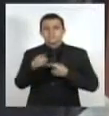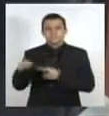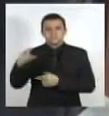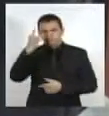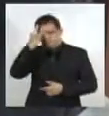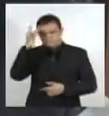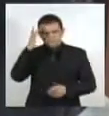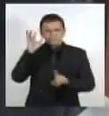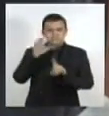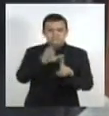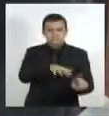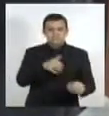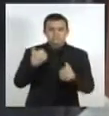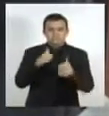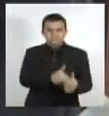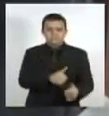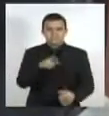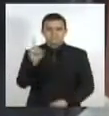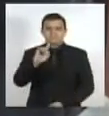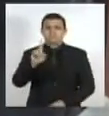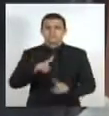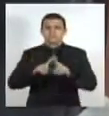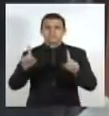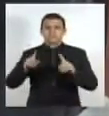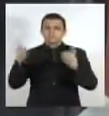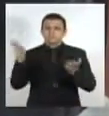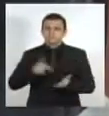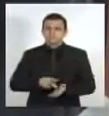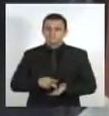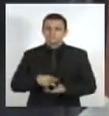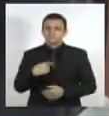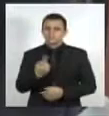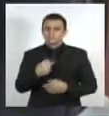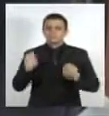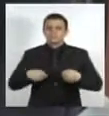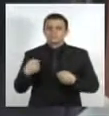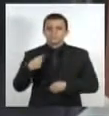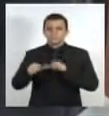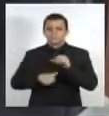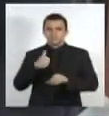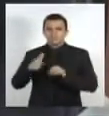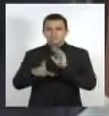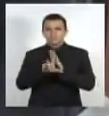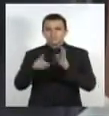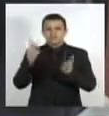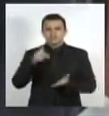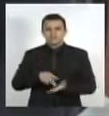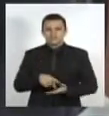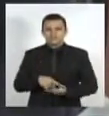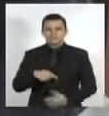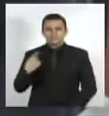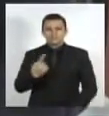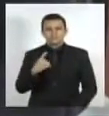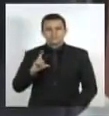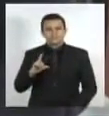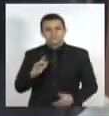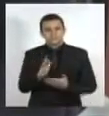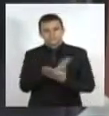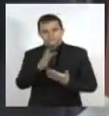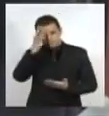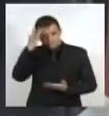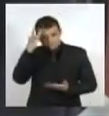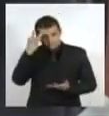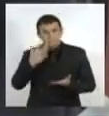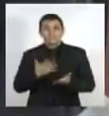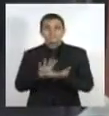uma perseguição, mas que nós devemos, de fato, efetivar tudo isso. Nós temos aqui, inclusive, até sambistas, que têm